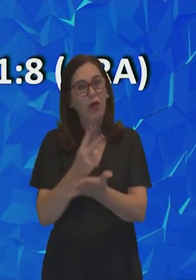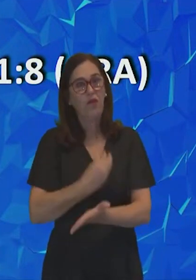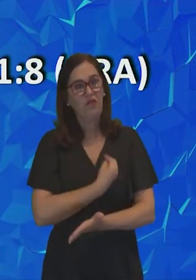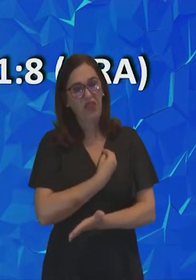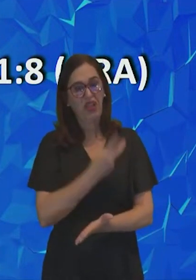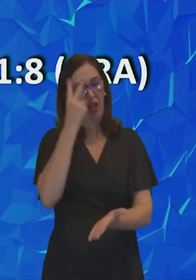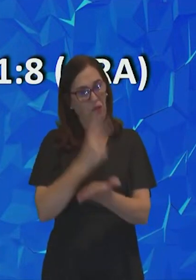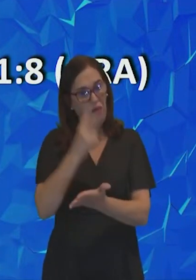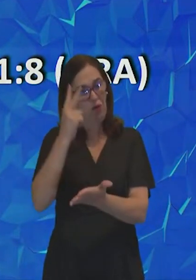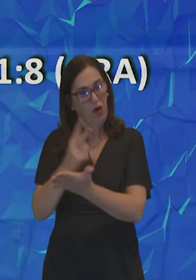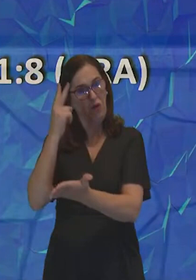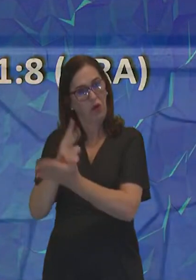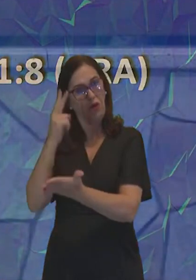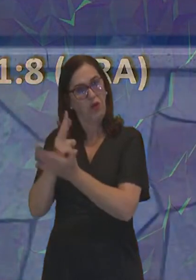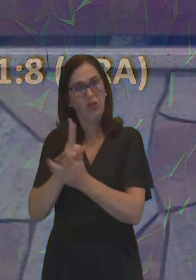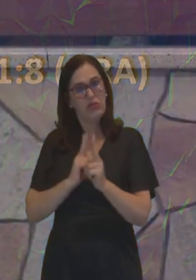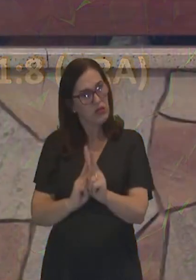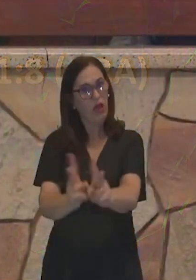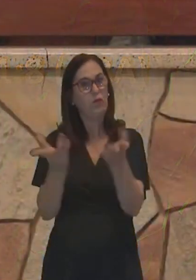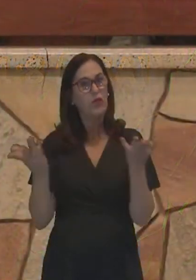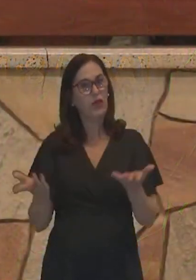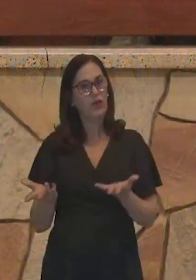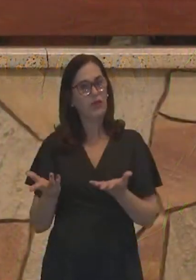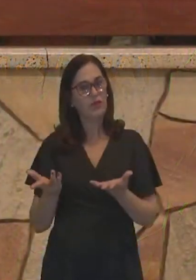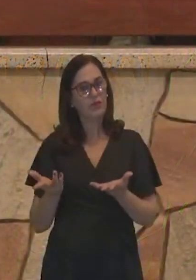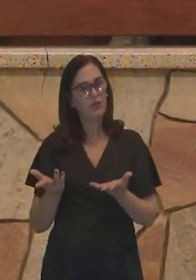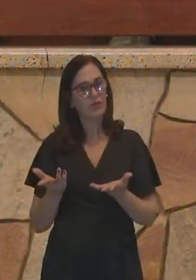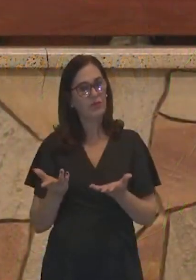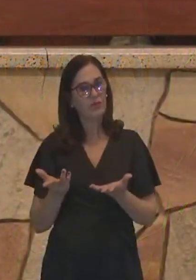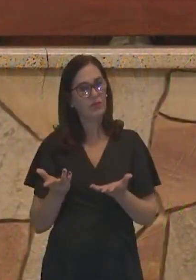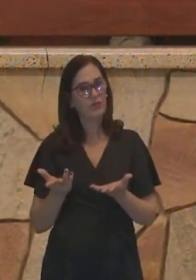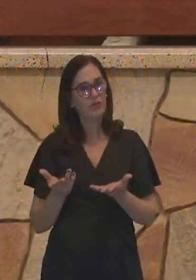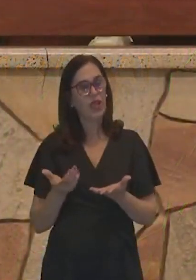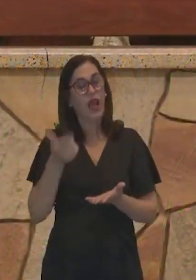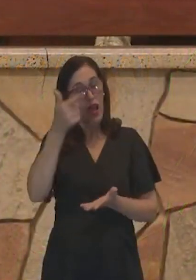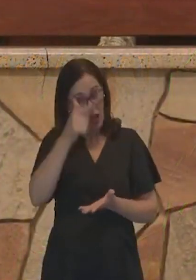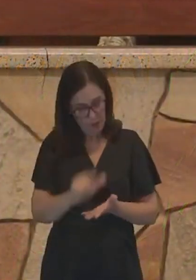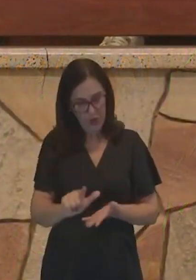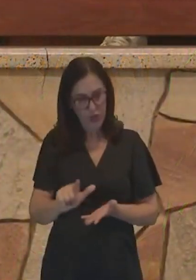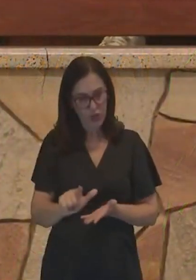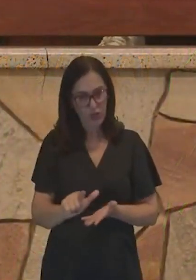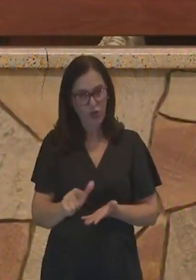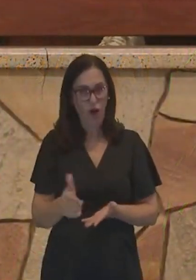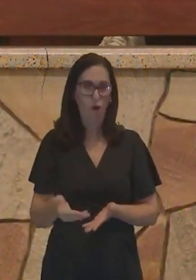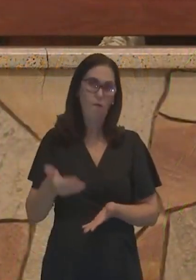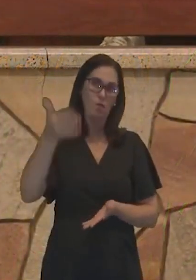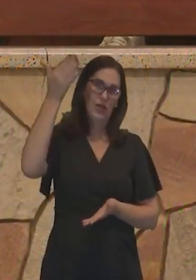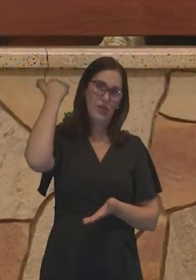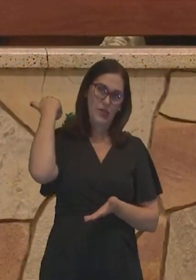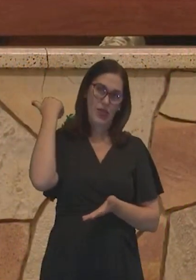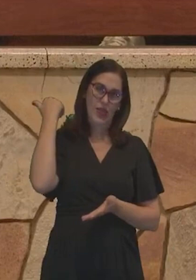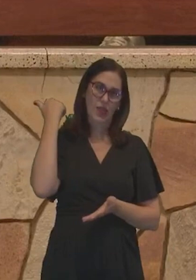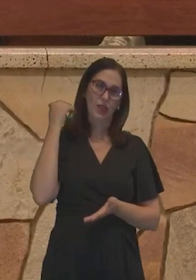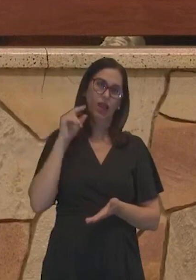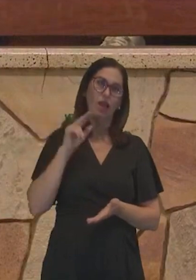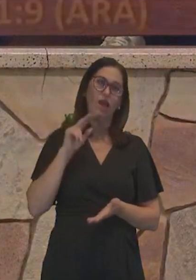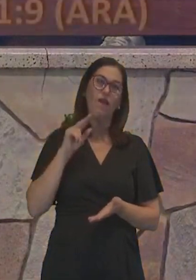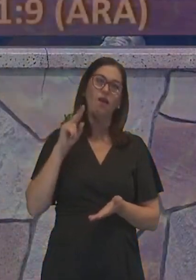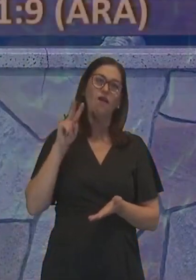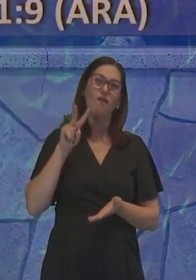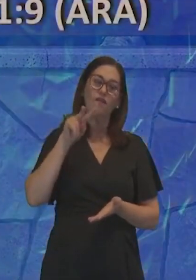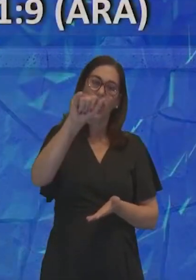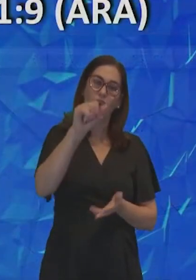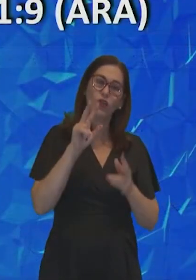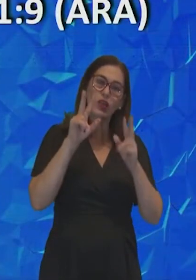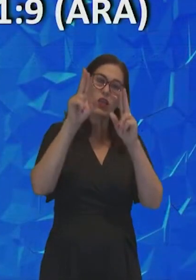que é, há de ser. Repetindo, o que foi é o que há de ser. E o que